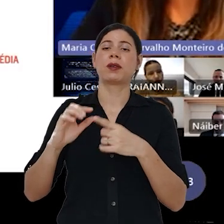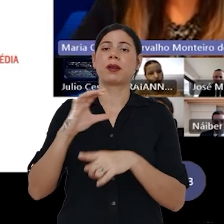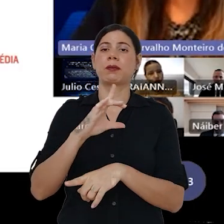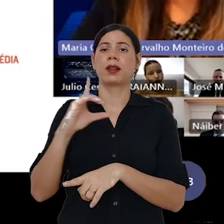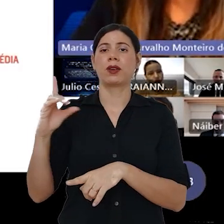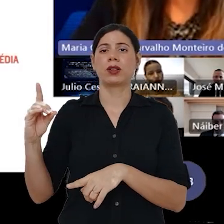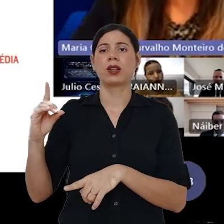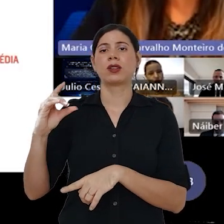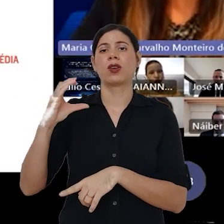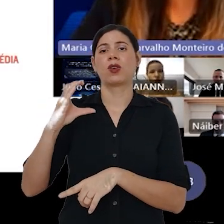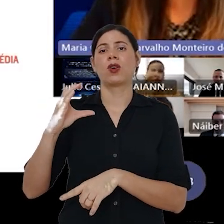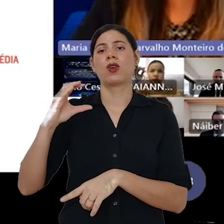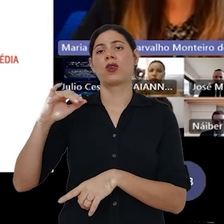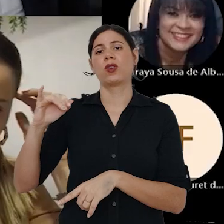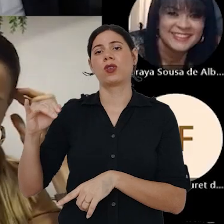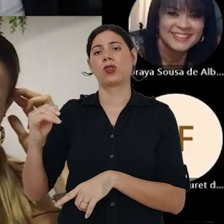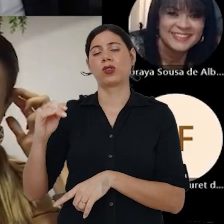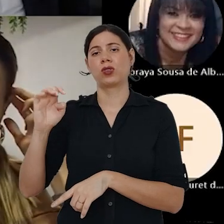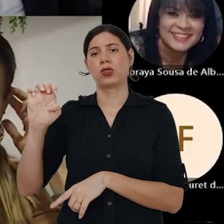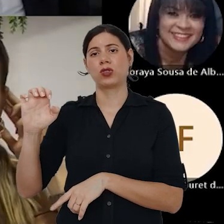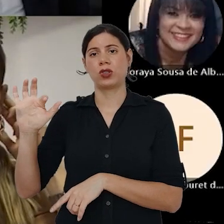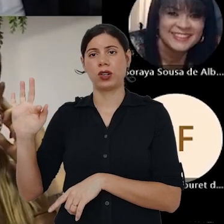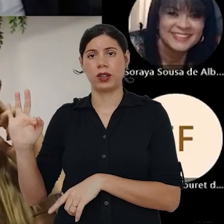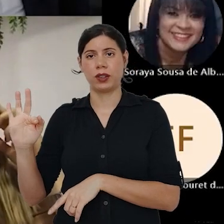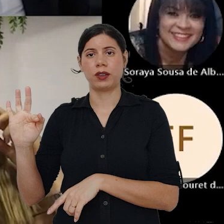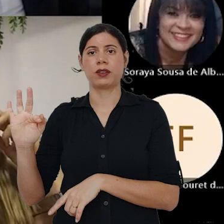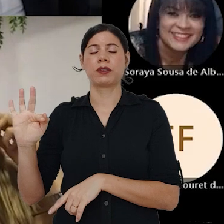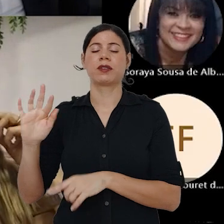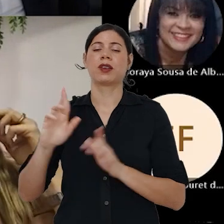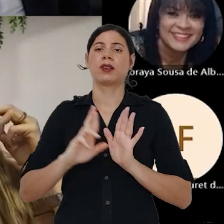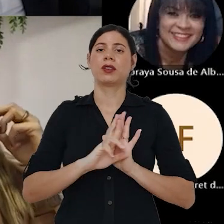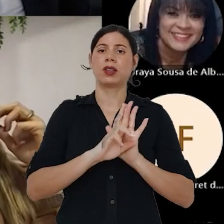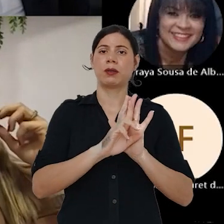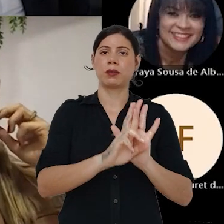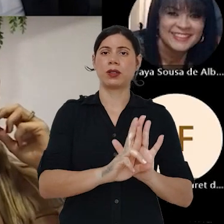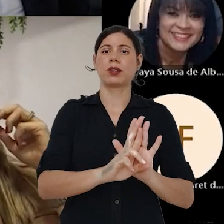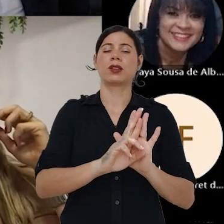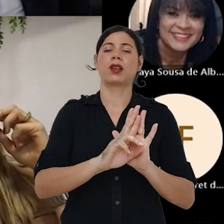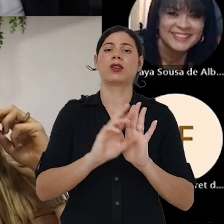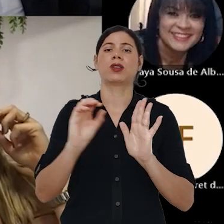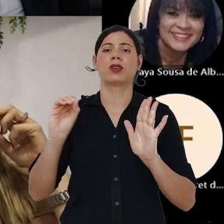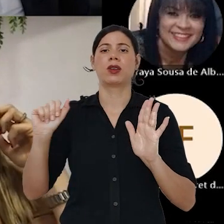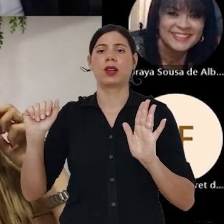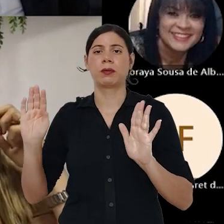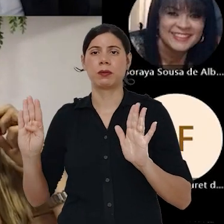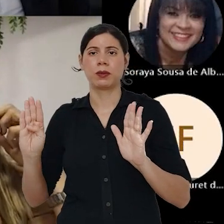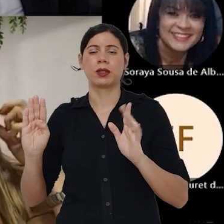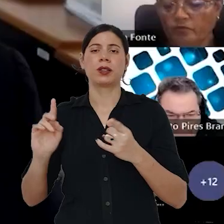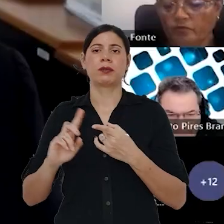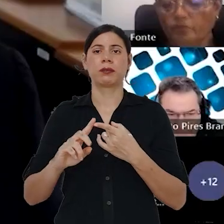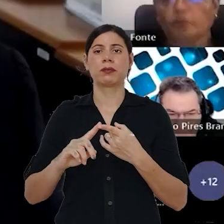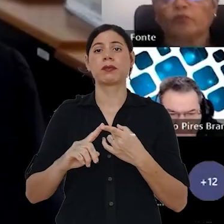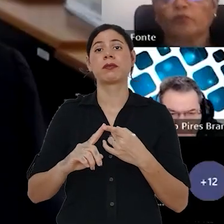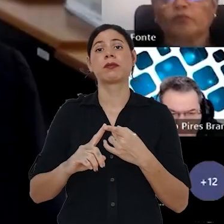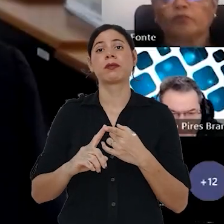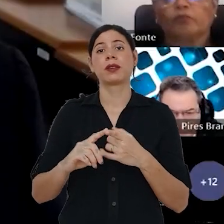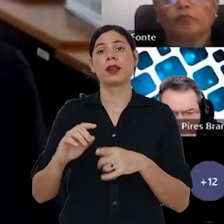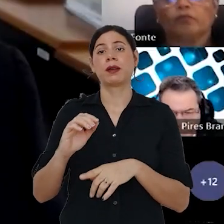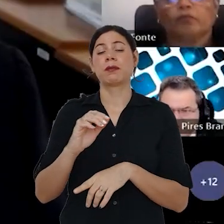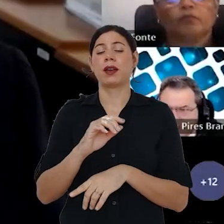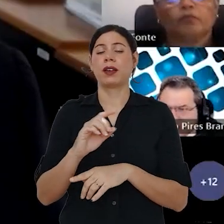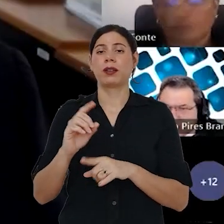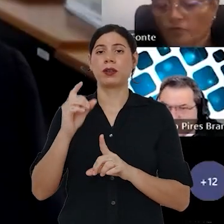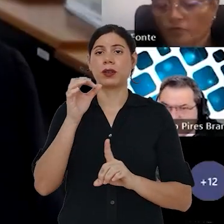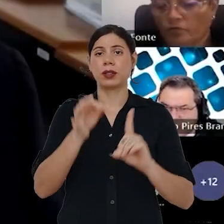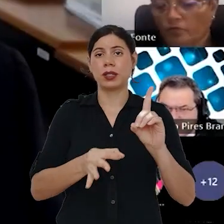Especiais Federais, a COGEF, com representantes do Conselho Federal da Ordem dos Advogados do Brasil. Para o Corregedor